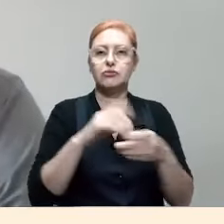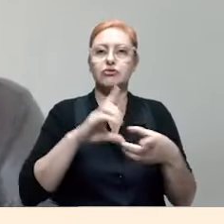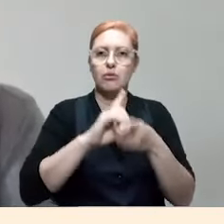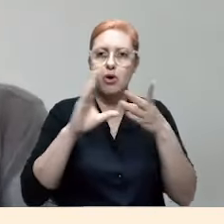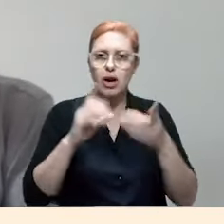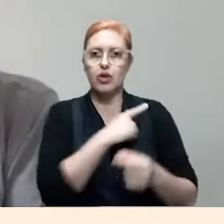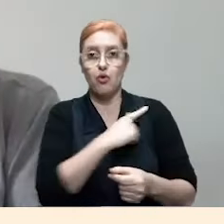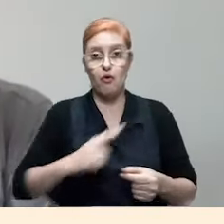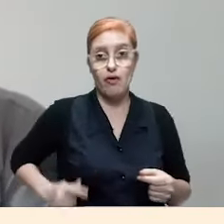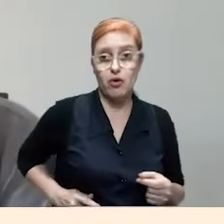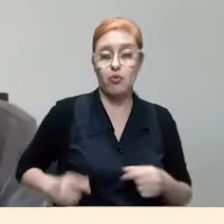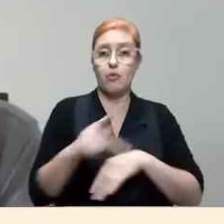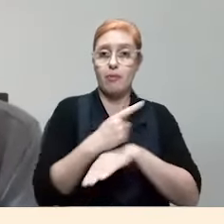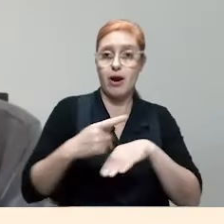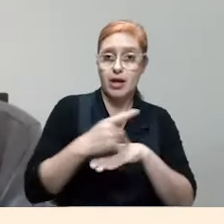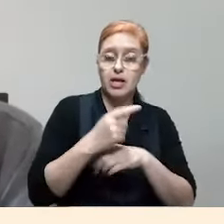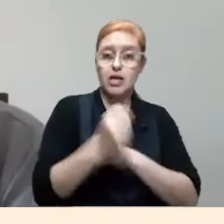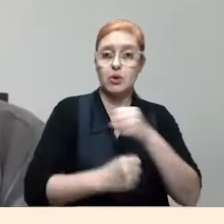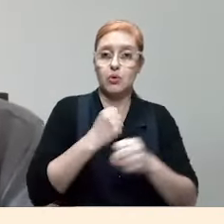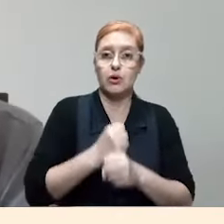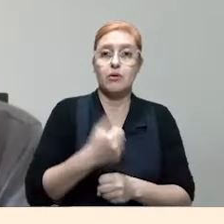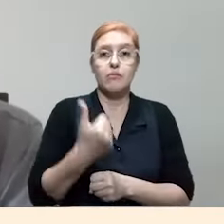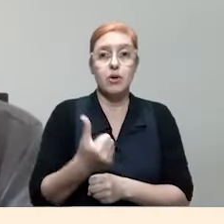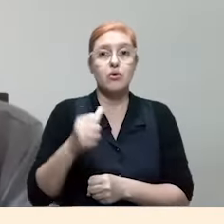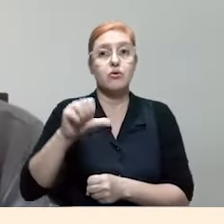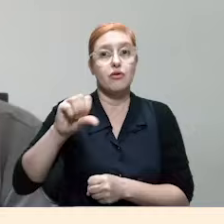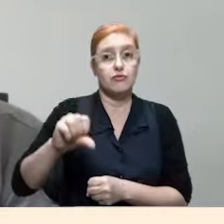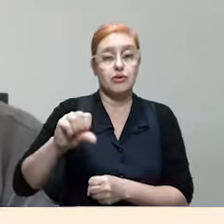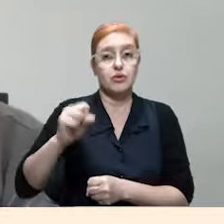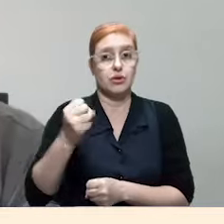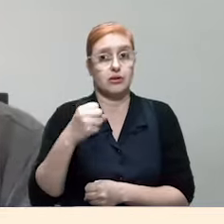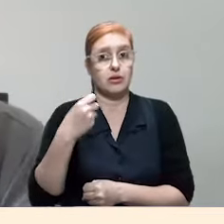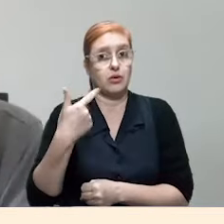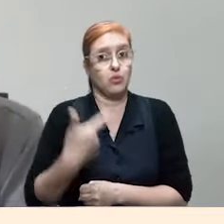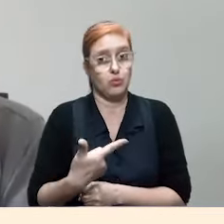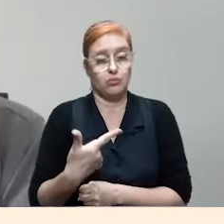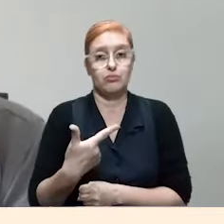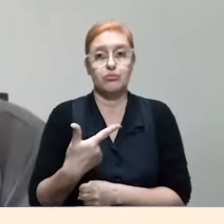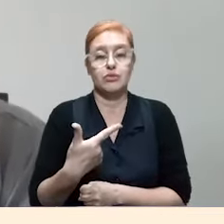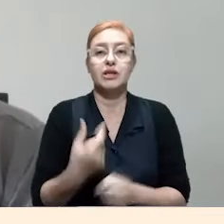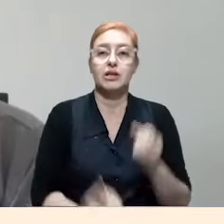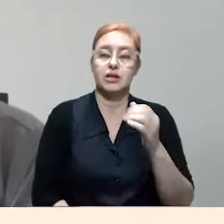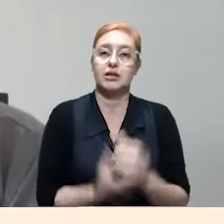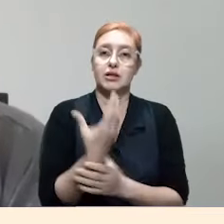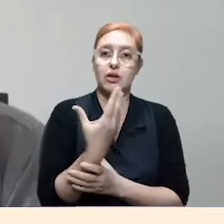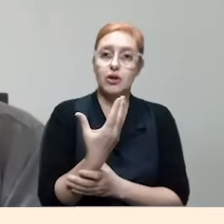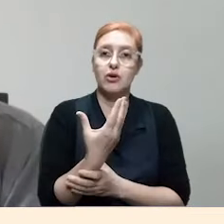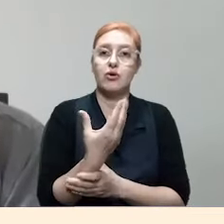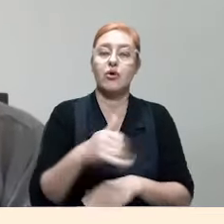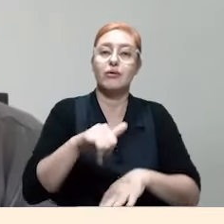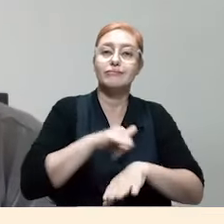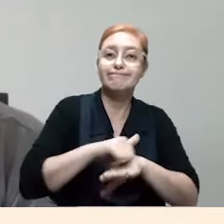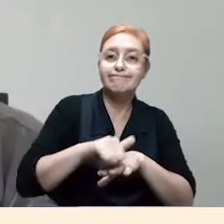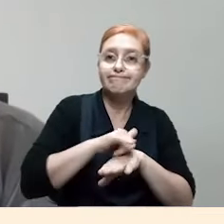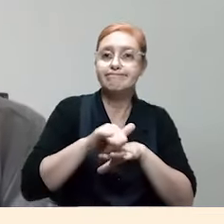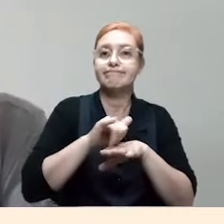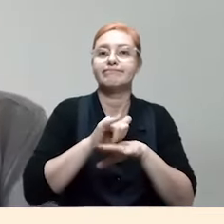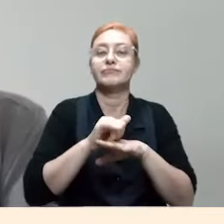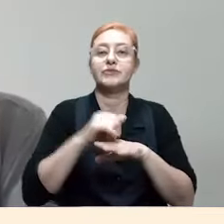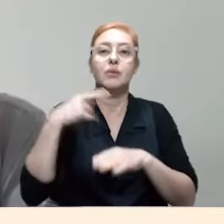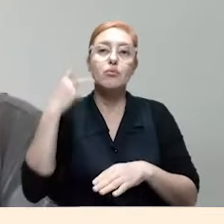das primeiras eleições democráticas para governadores desse país, a partir de